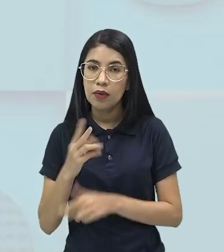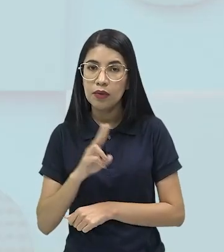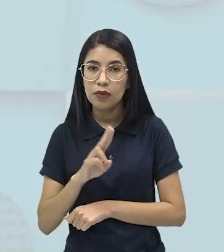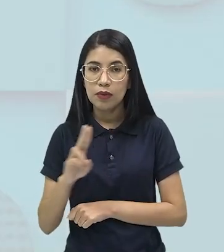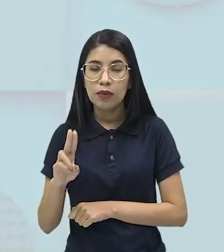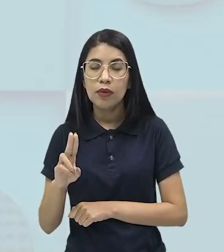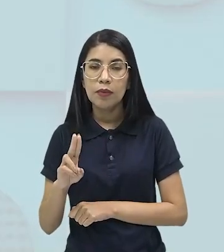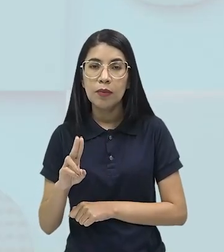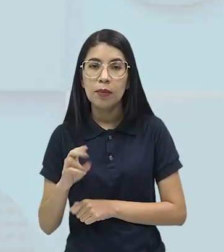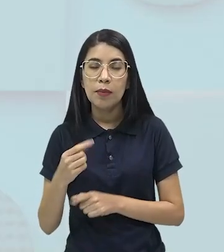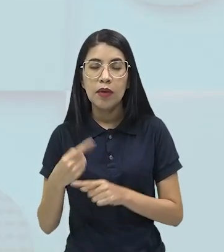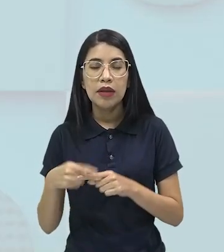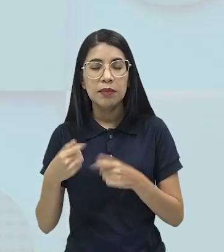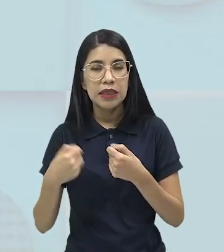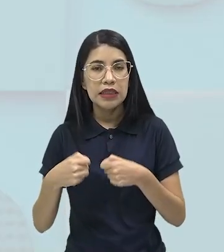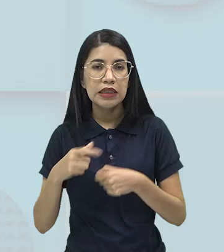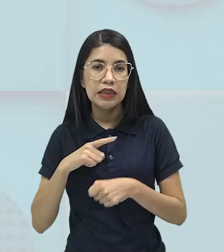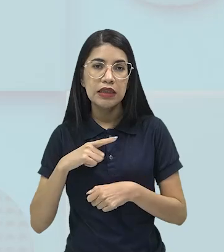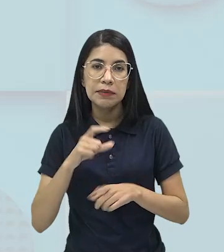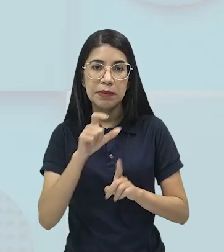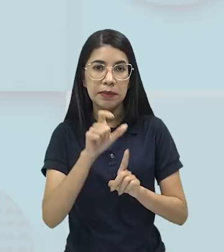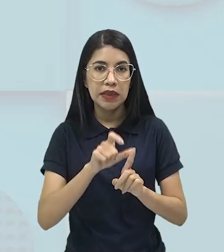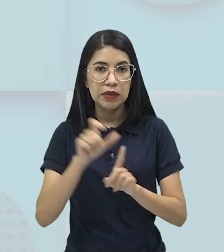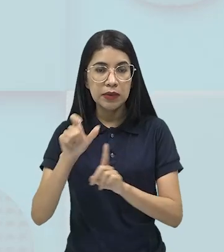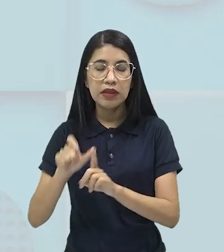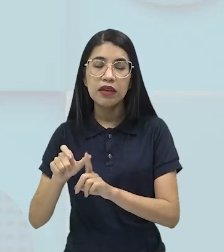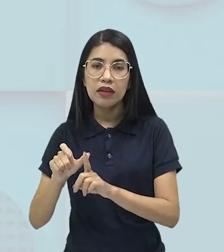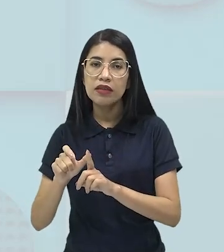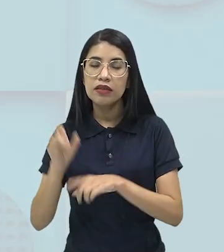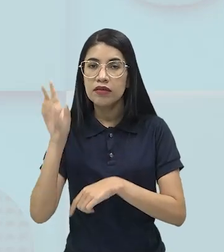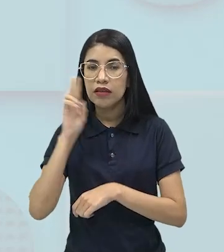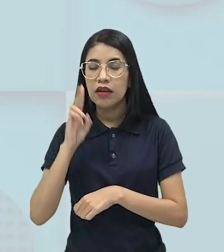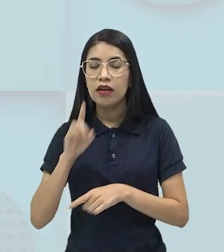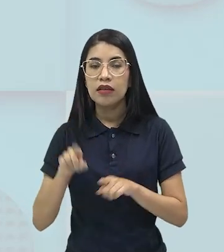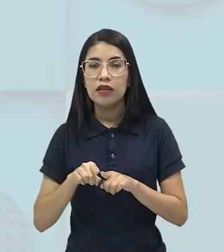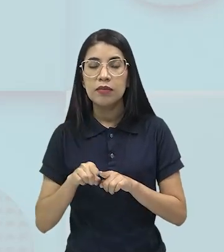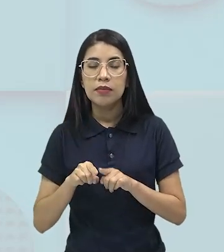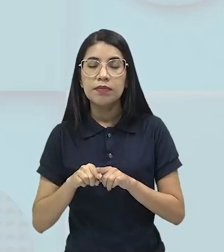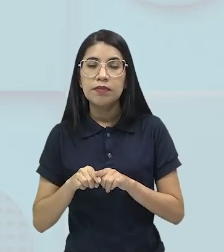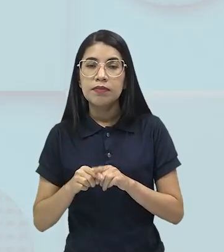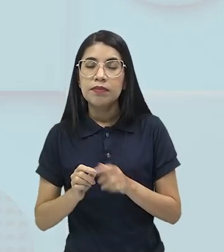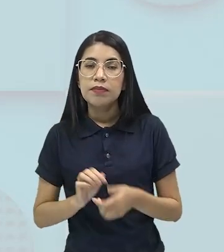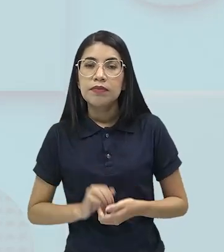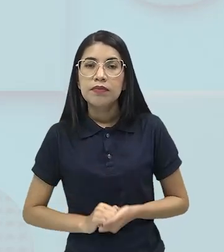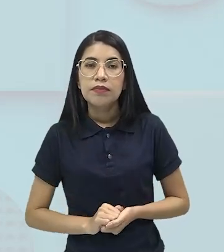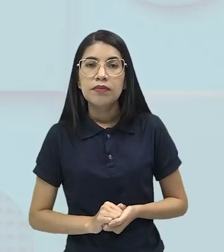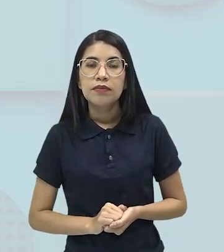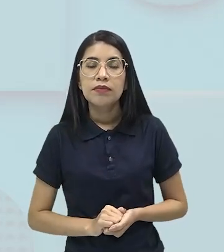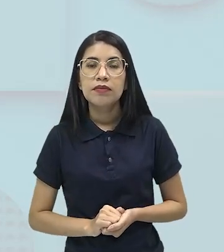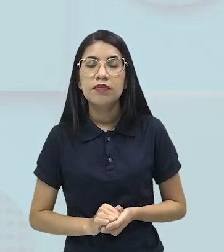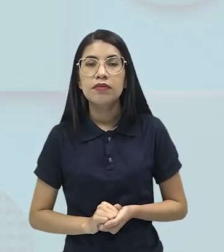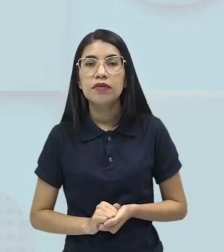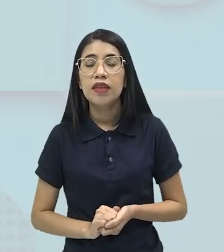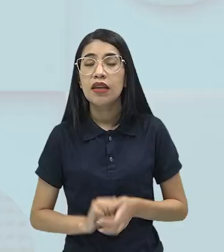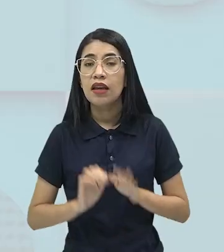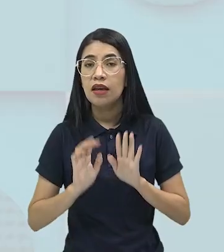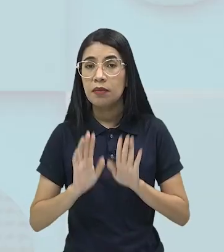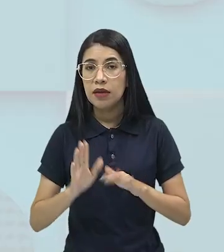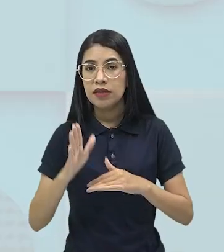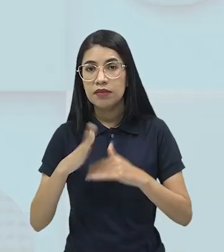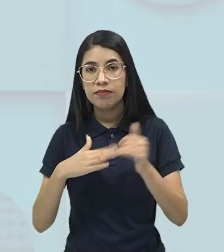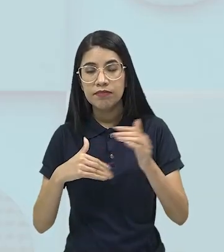ele está contando uma história, precisa ter os personagens, e aí ele dá esse nome, ele cria. Já a